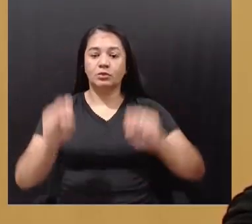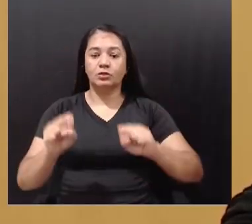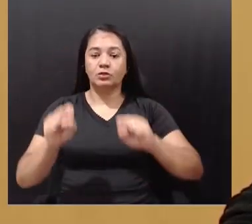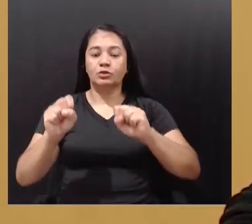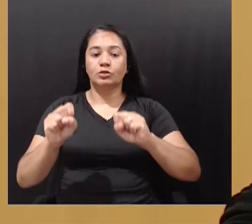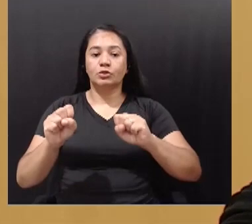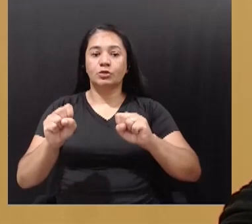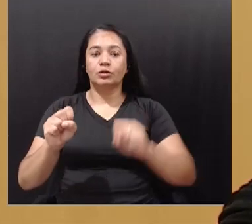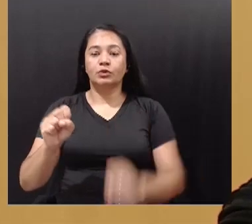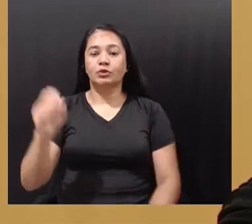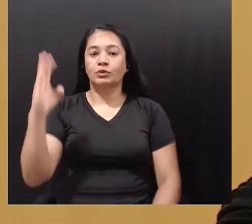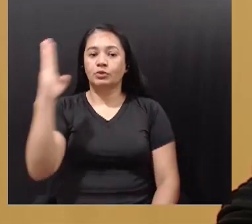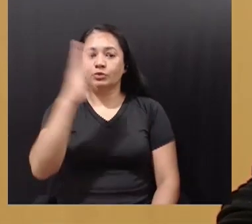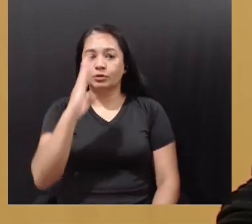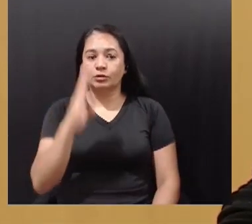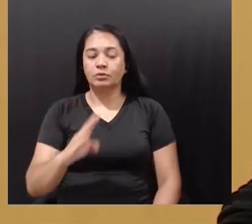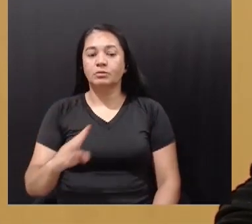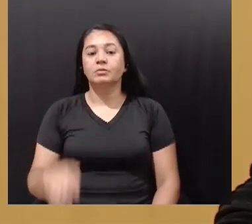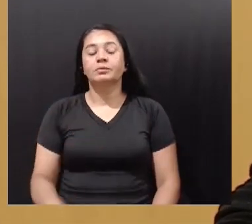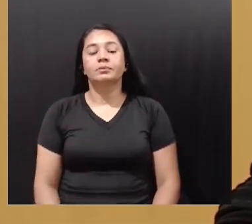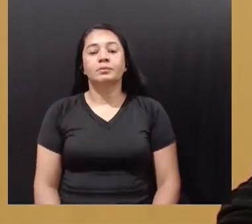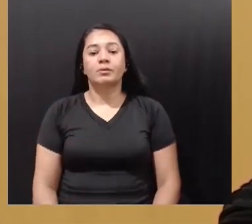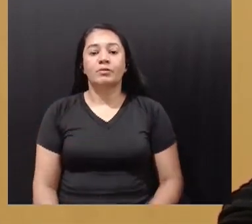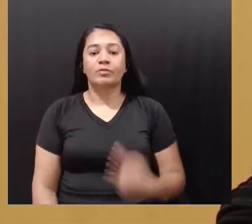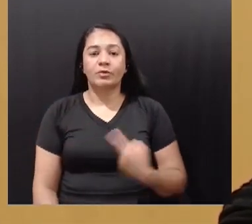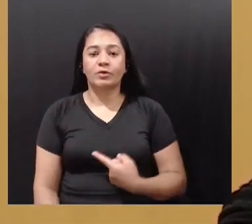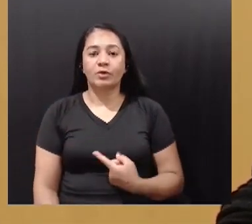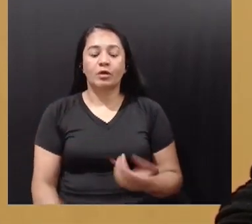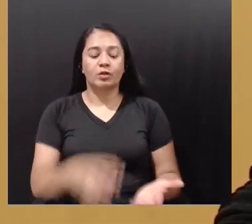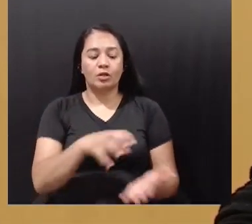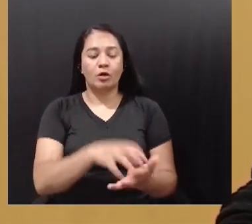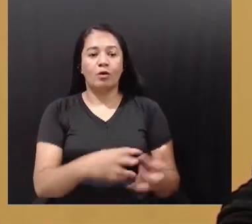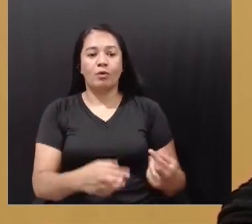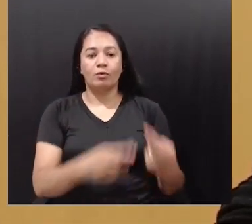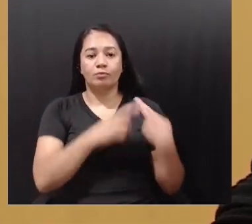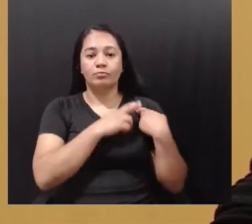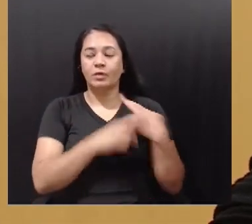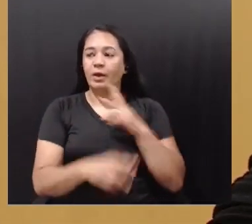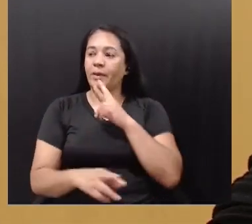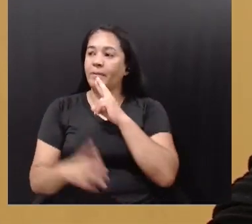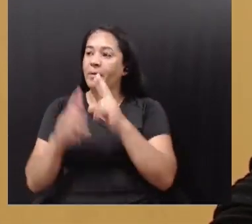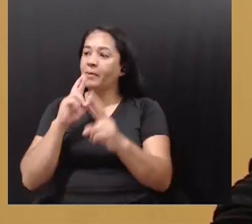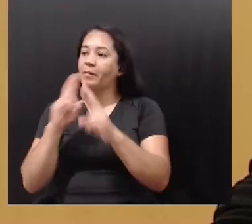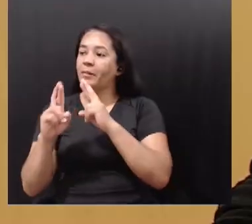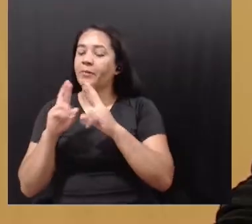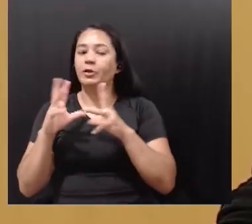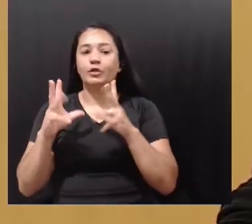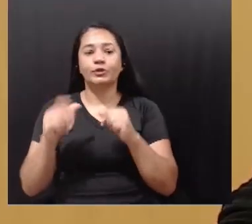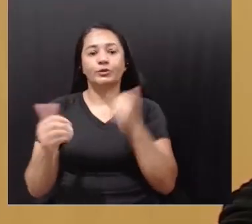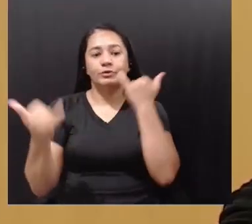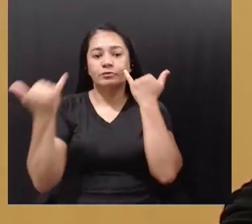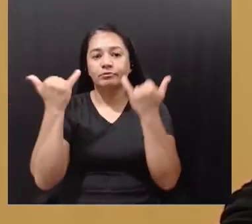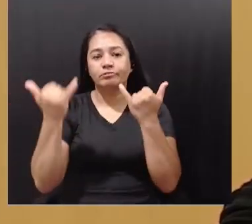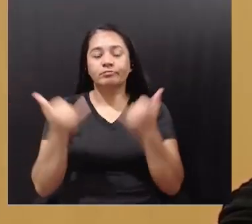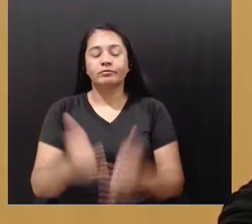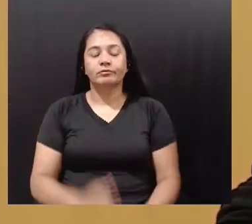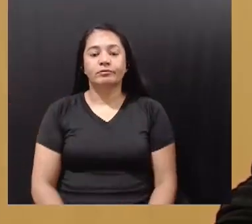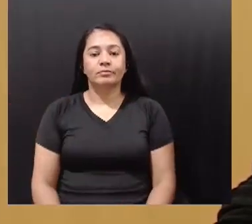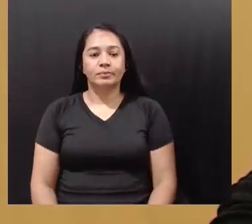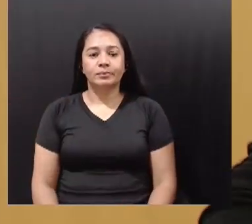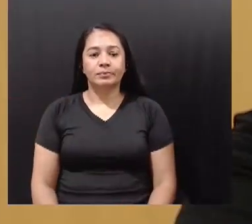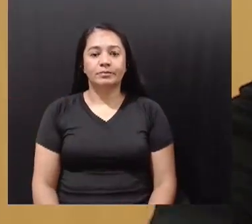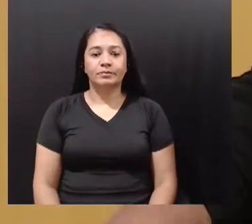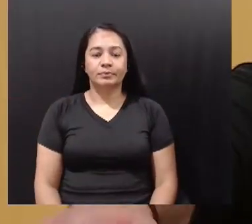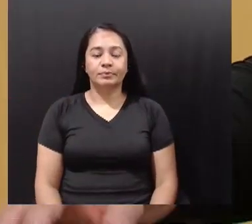Paulo faz parte, e que a gente é o órgão responsável por responder essas informações, repassar essas informações para o Tribunal de Contas